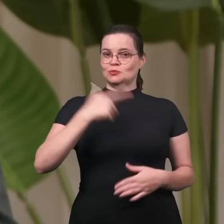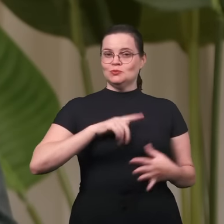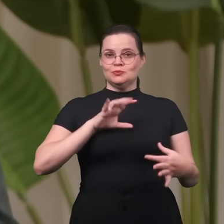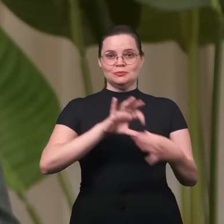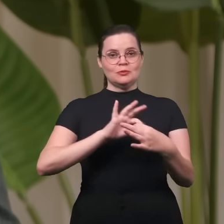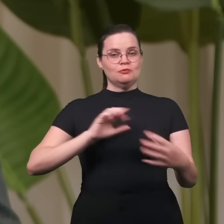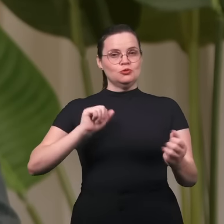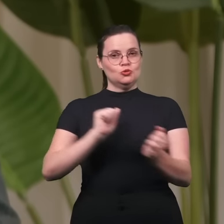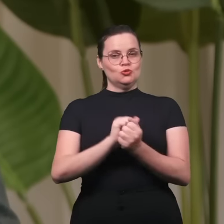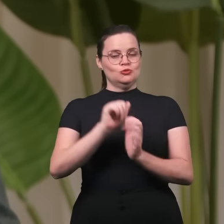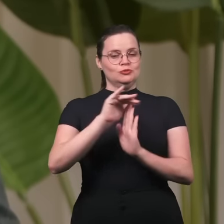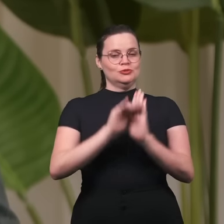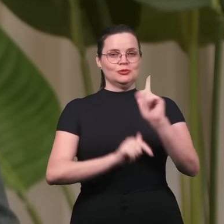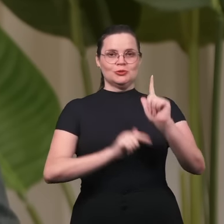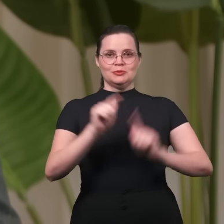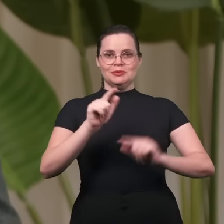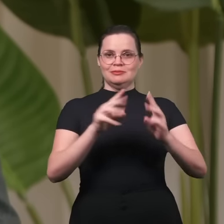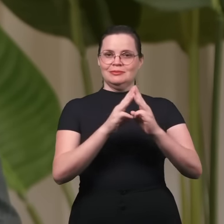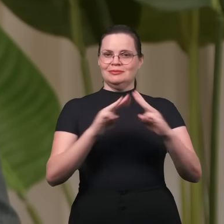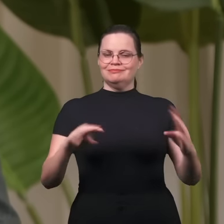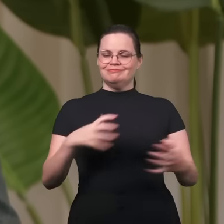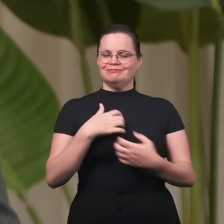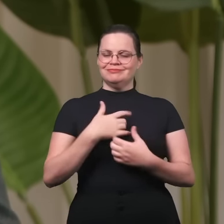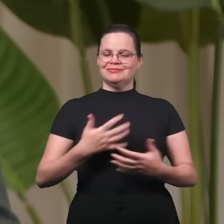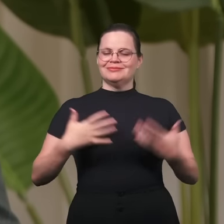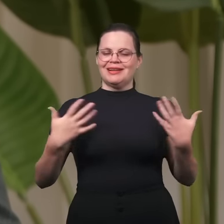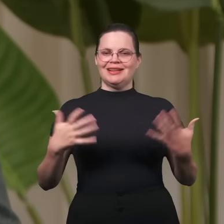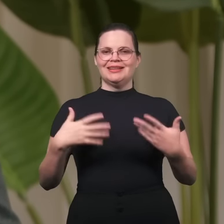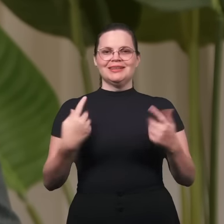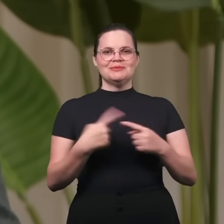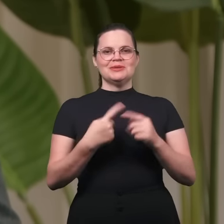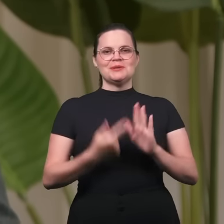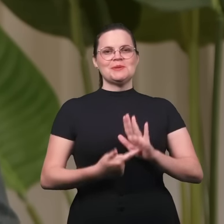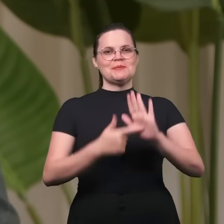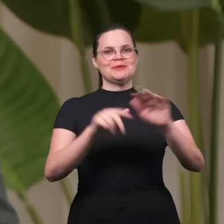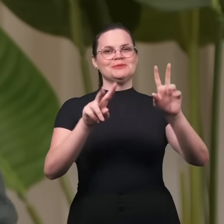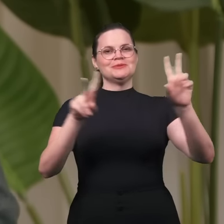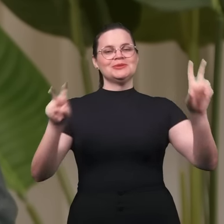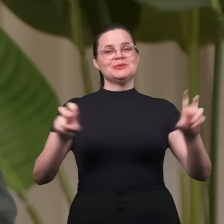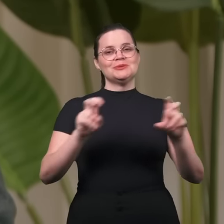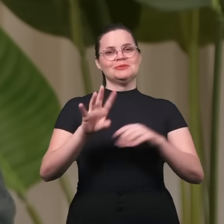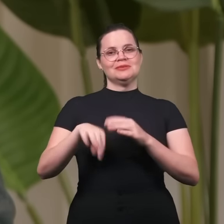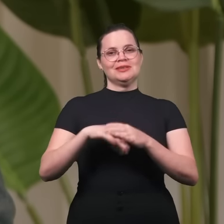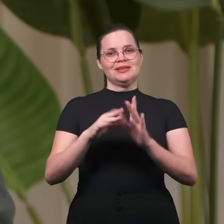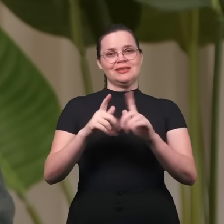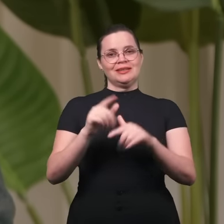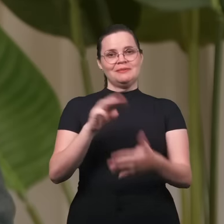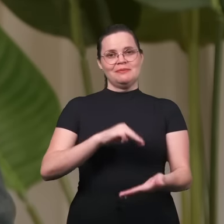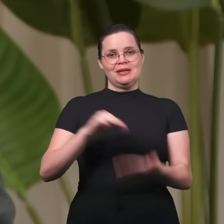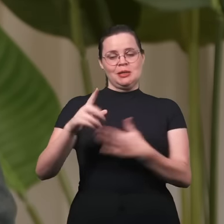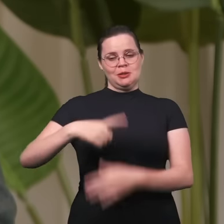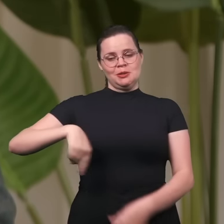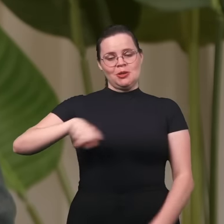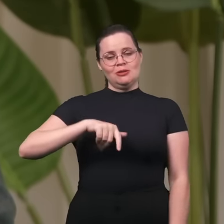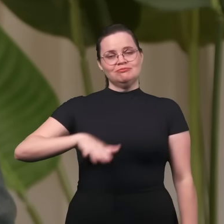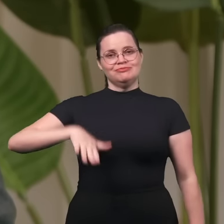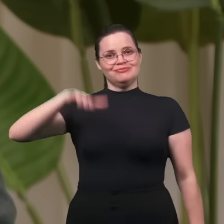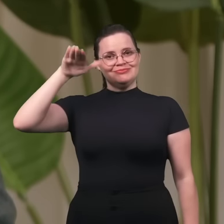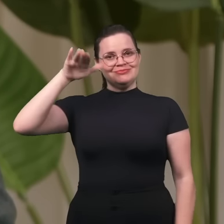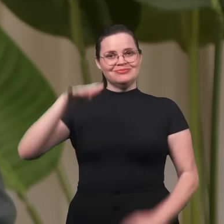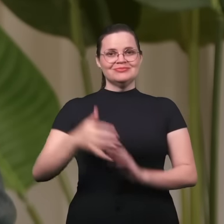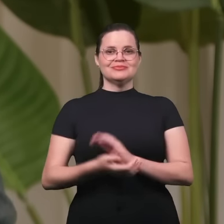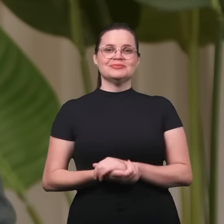vez no programa da TV Manaim, o nosso quadro Crescendo na Igreja Cristã Maranata. Hoje